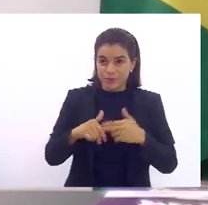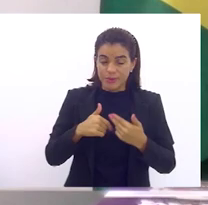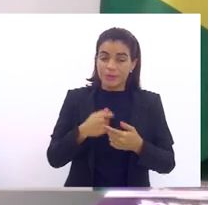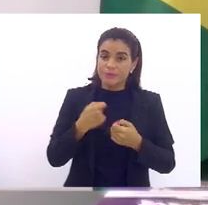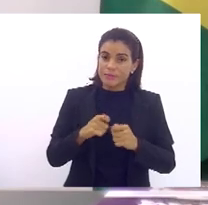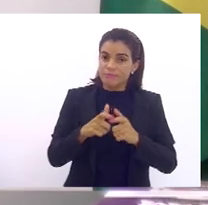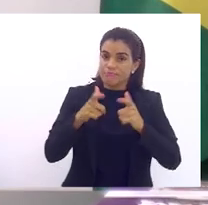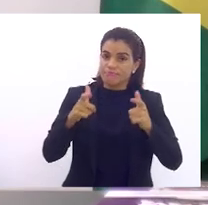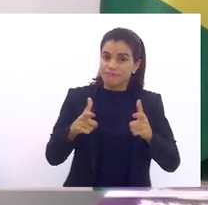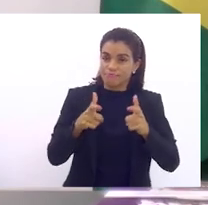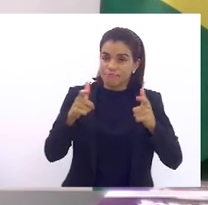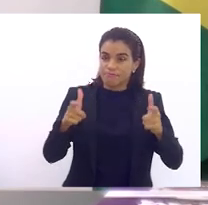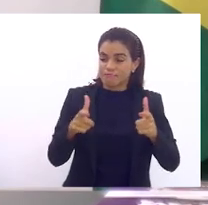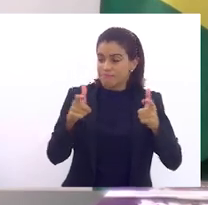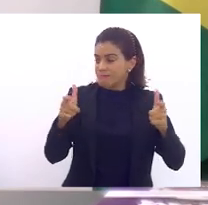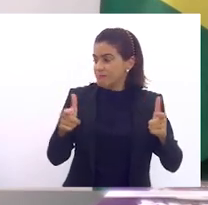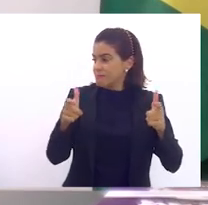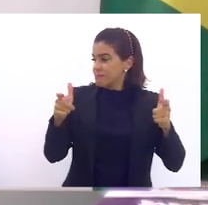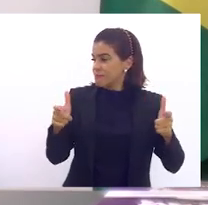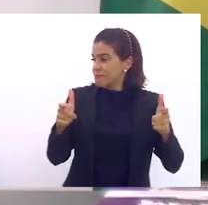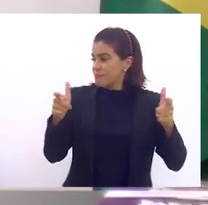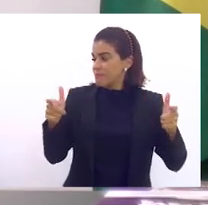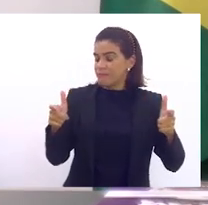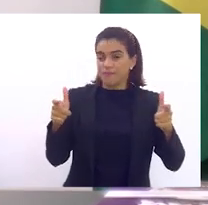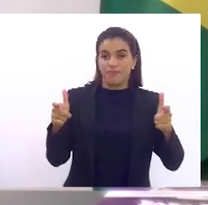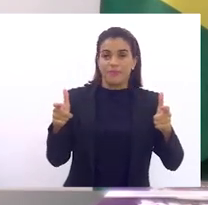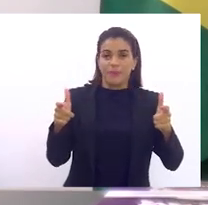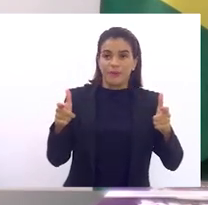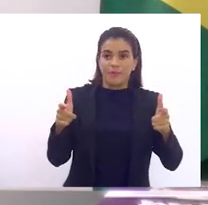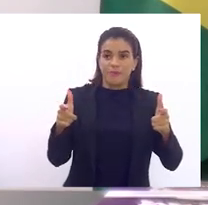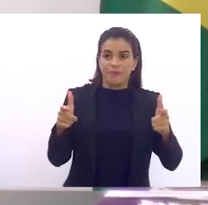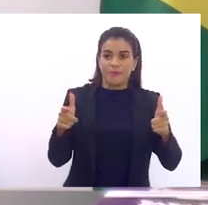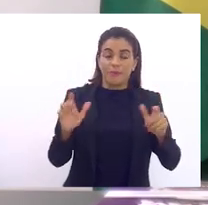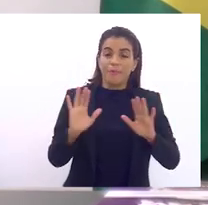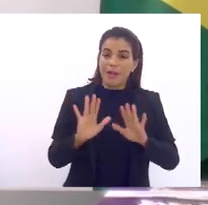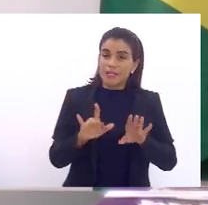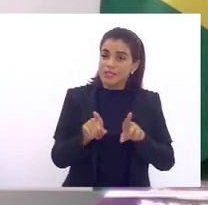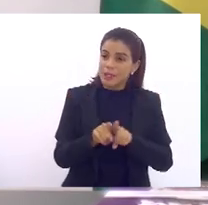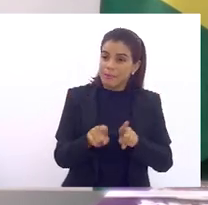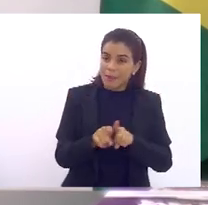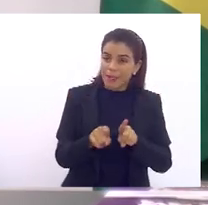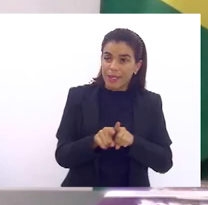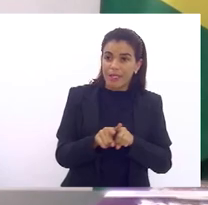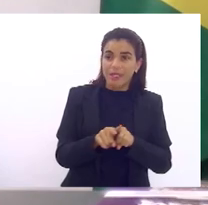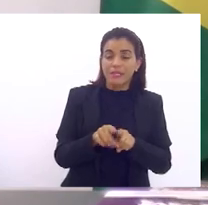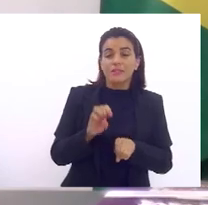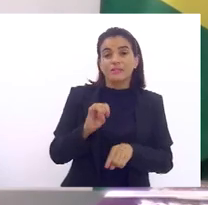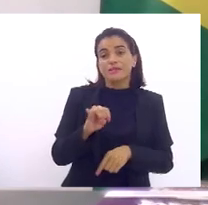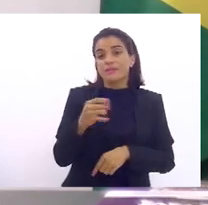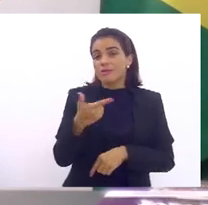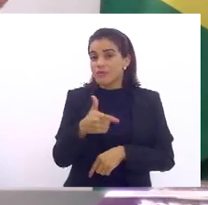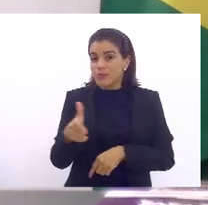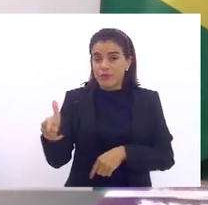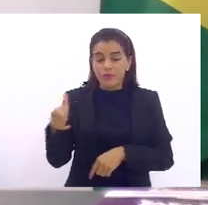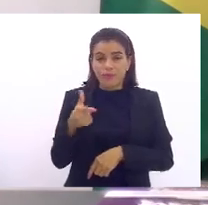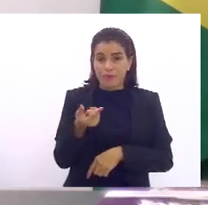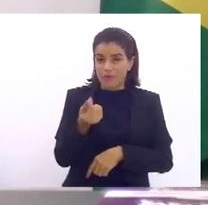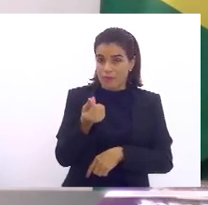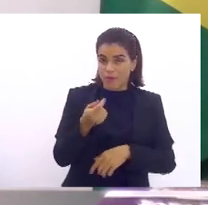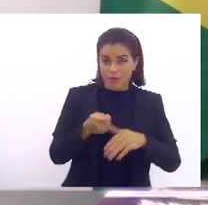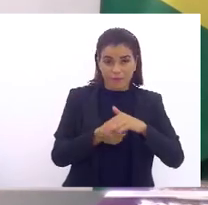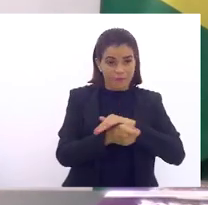aumente e mais um ponto que eu queria tocar aqui é que nada disso acontecerá terá efetividade se não houver realmente investimento